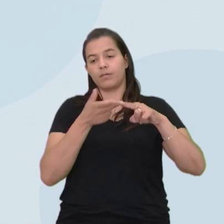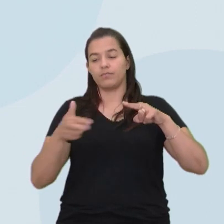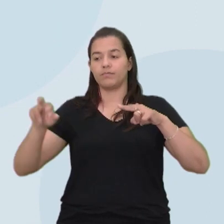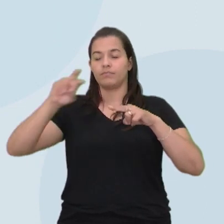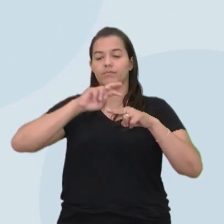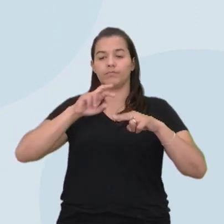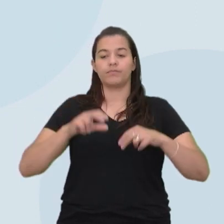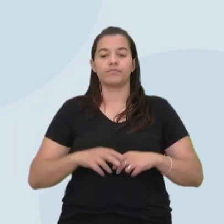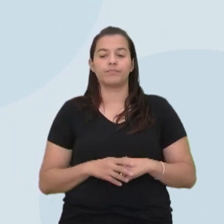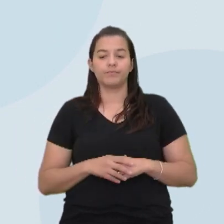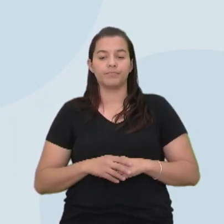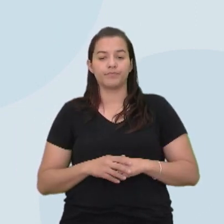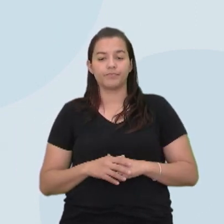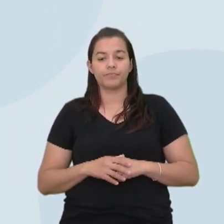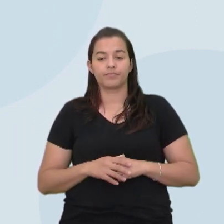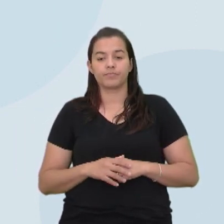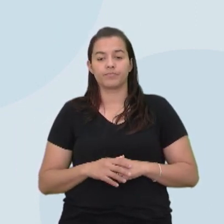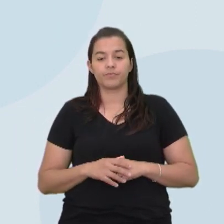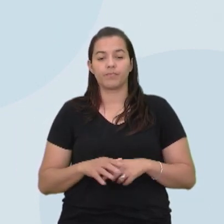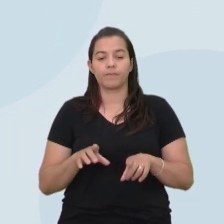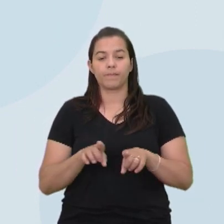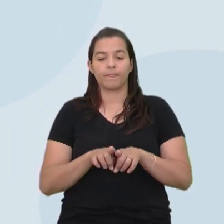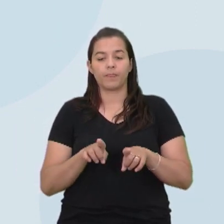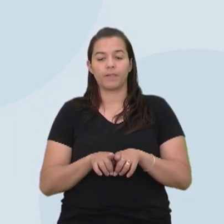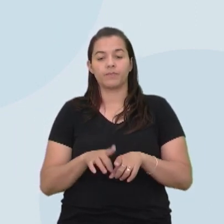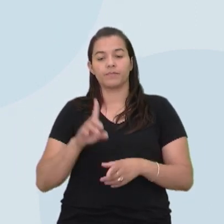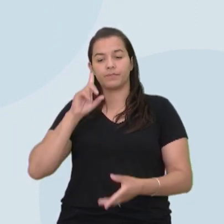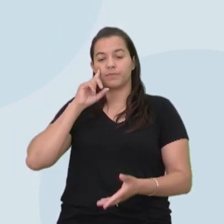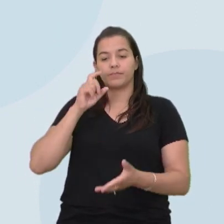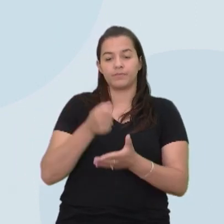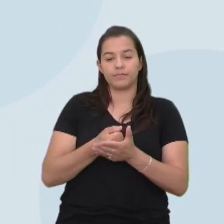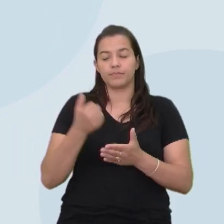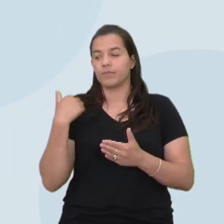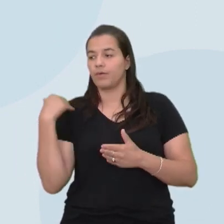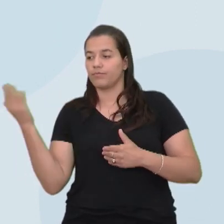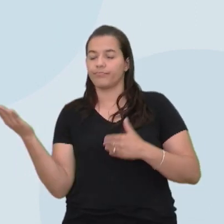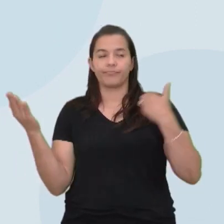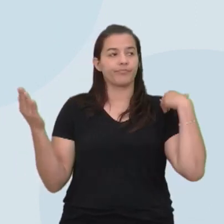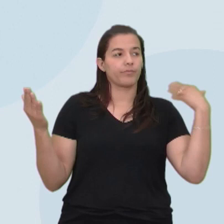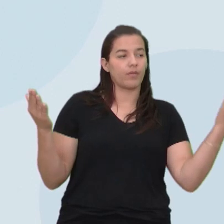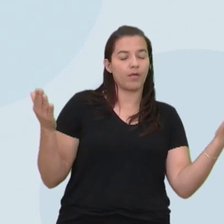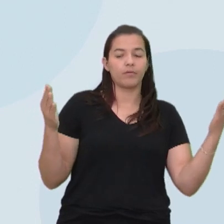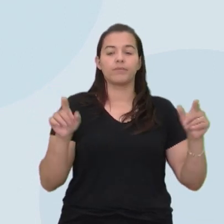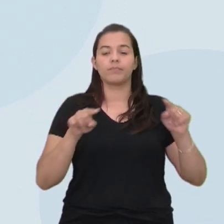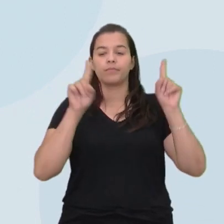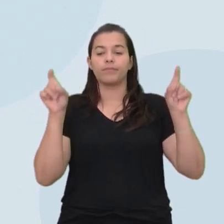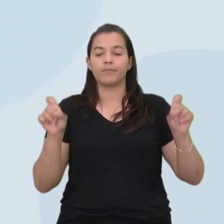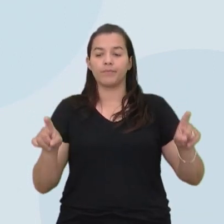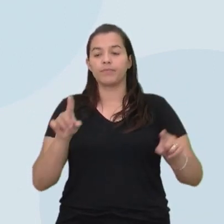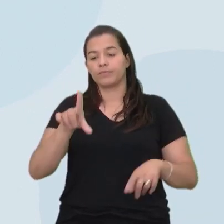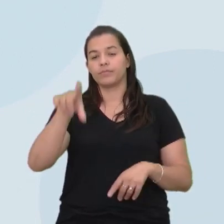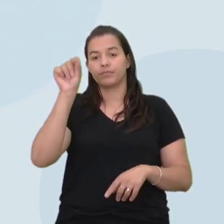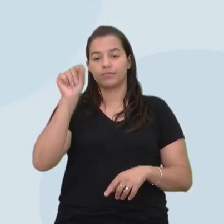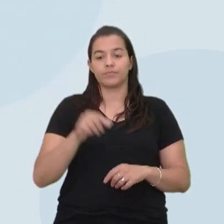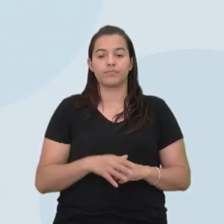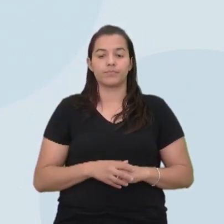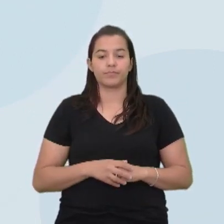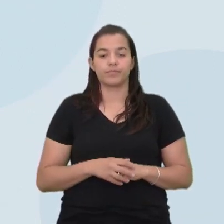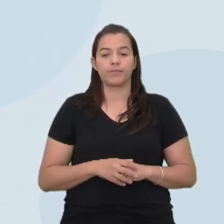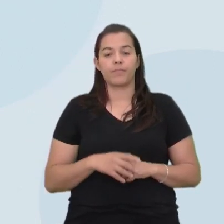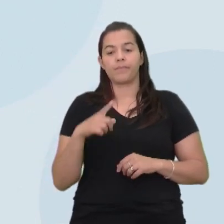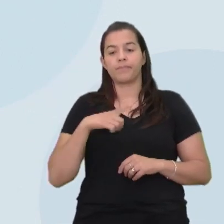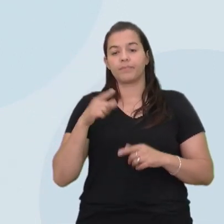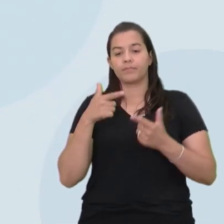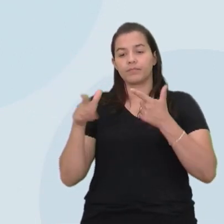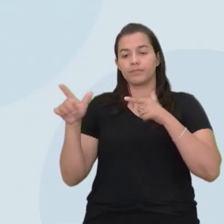Tá bom? E tem o define o estilo de rotação para esquerda para direita para esquerda, que você pode escolher aí. O que são esses outros aqui,